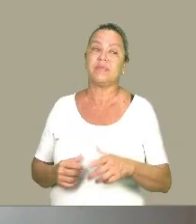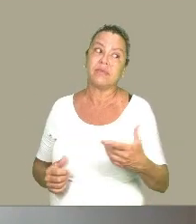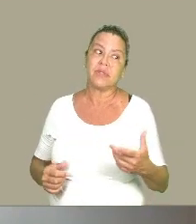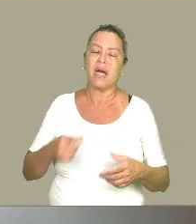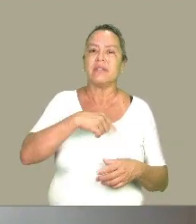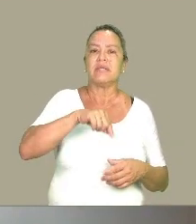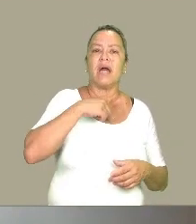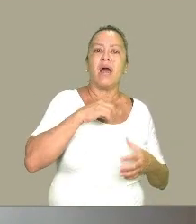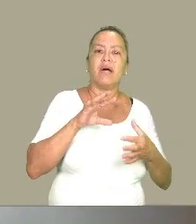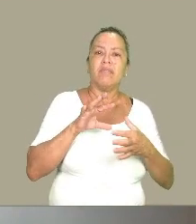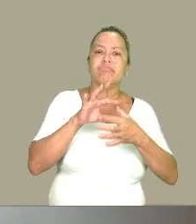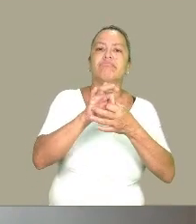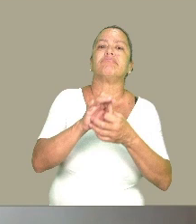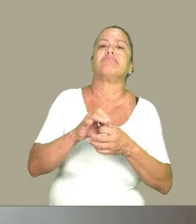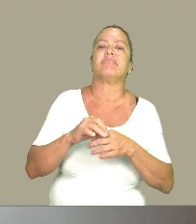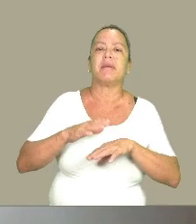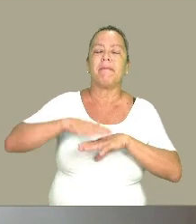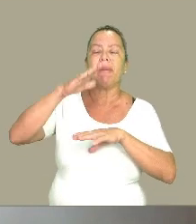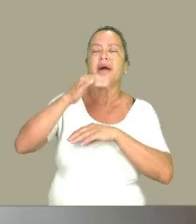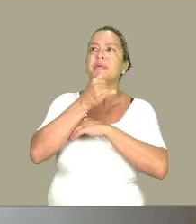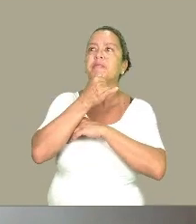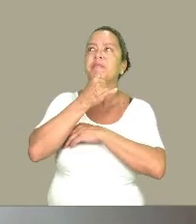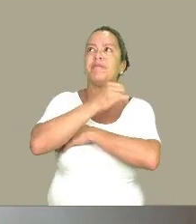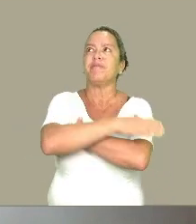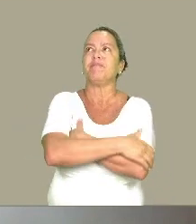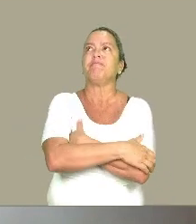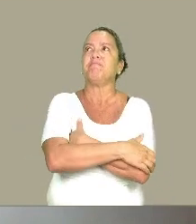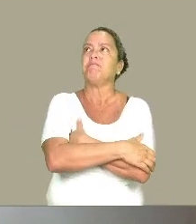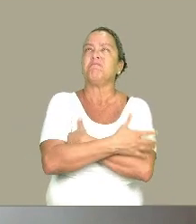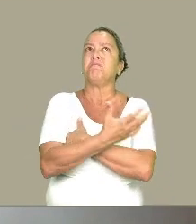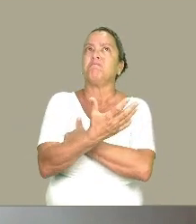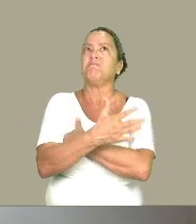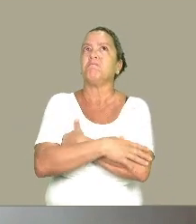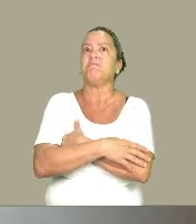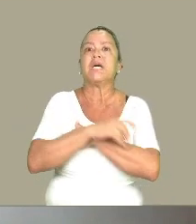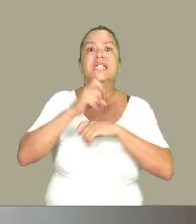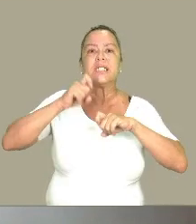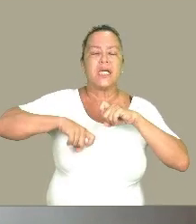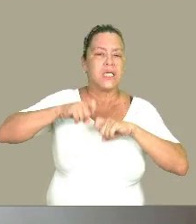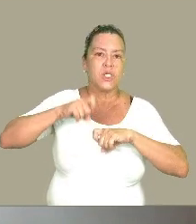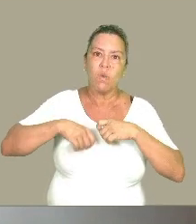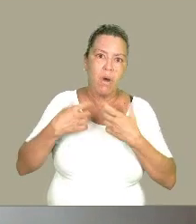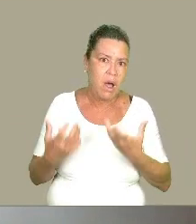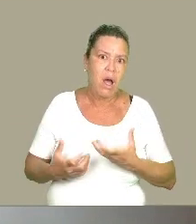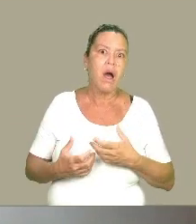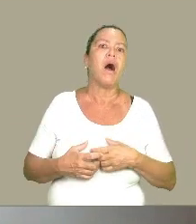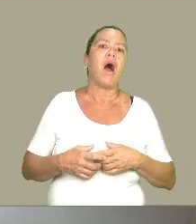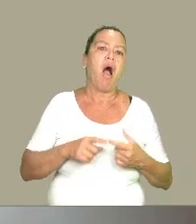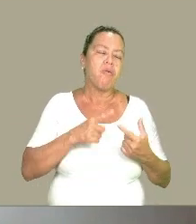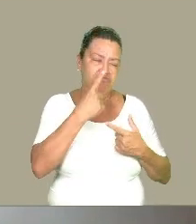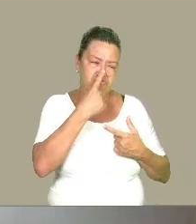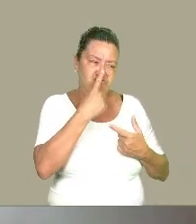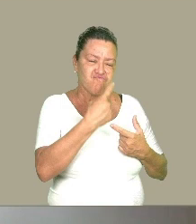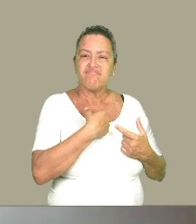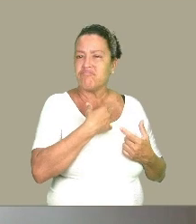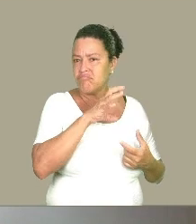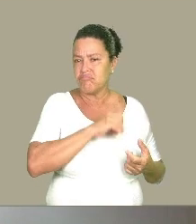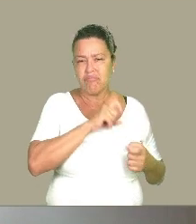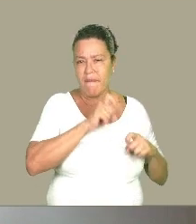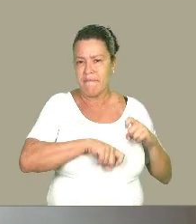vínculo um pouco mais, vamos dizer, sexual, né? Aquela afinidade